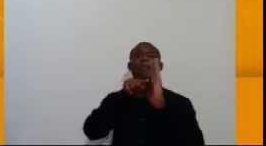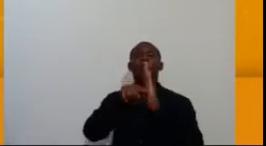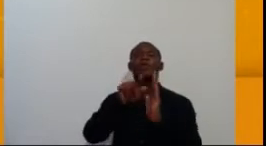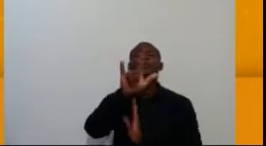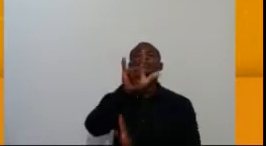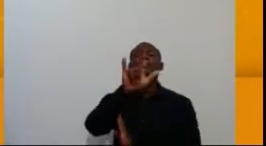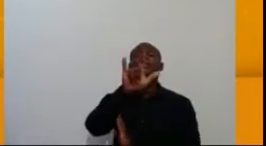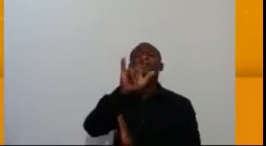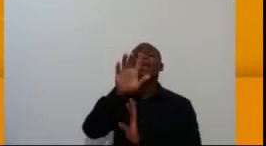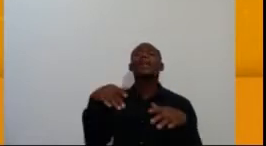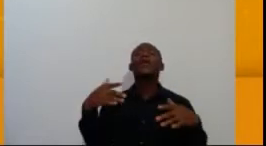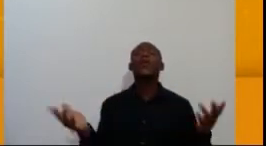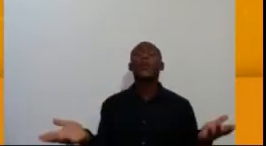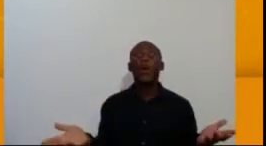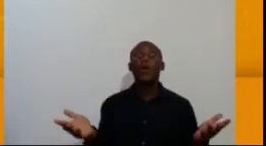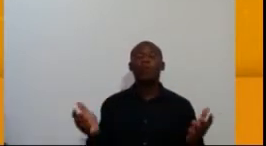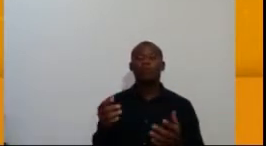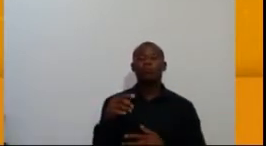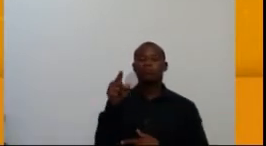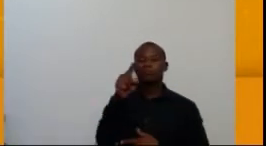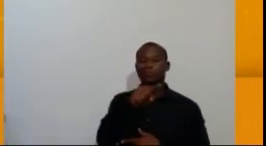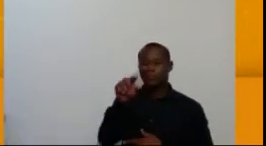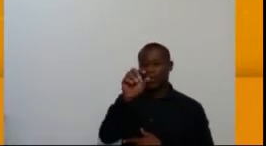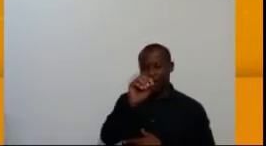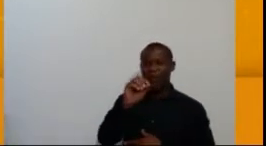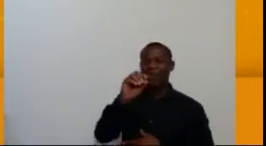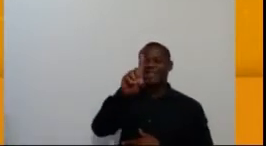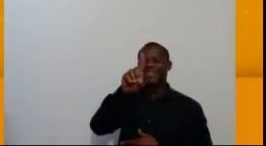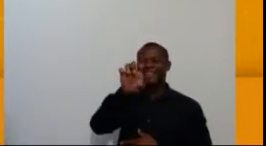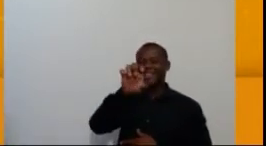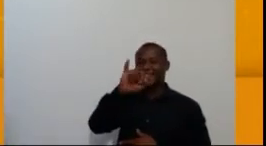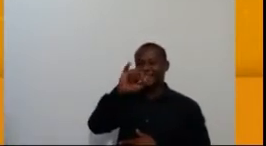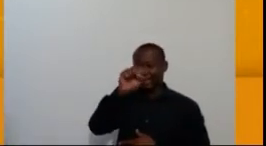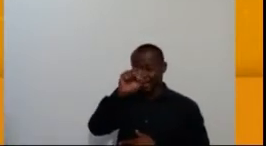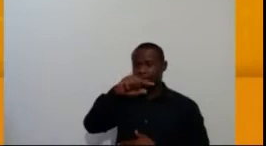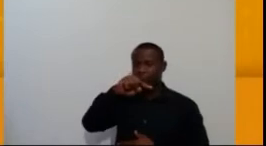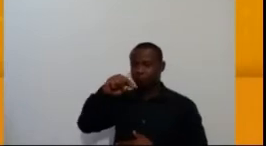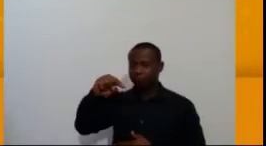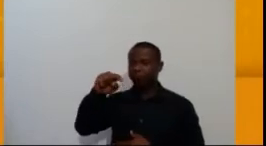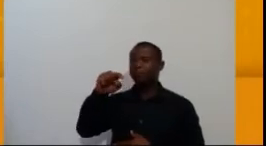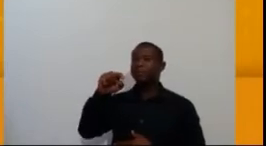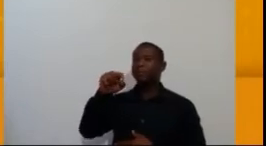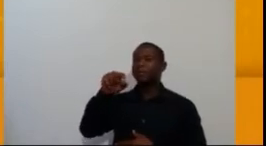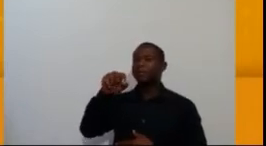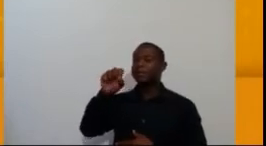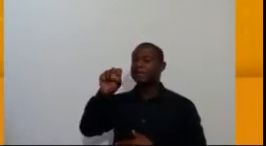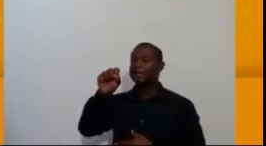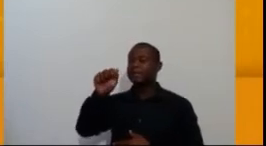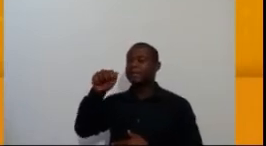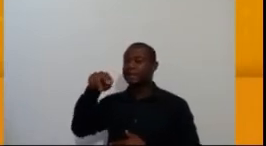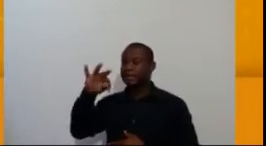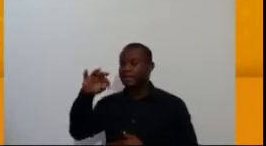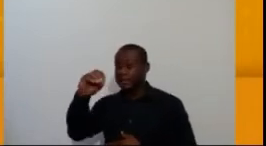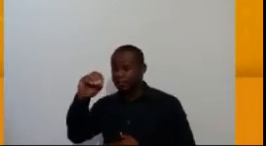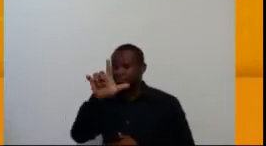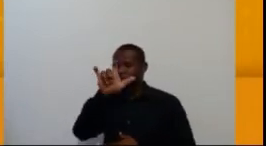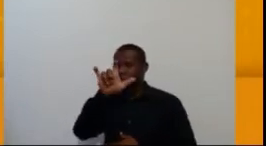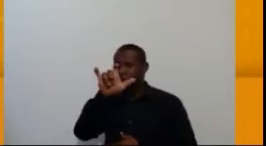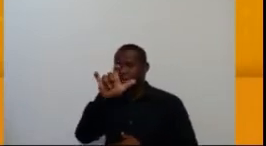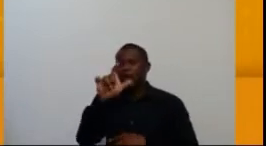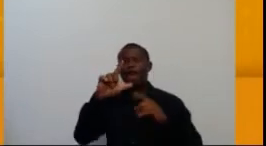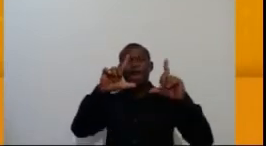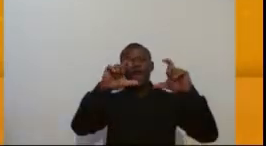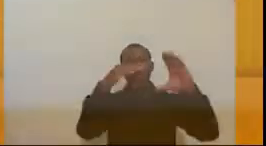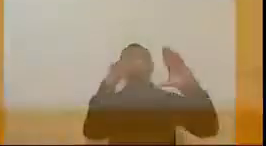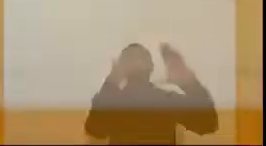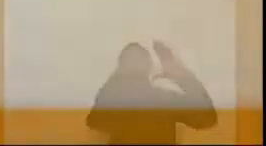arroba Deise _ France. Bem normal, sem Y, sem nada. Arroba Deise _ France. Muito bem, a Anne Caroline falou que essa